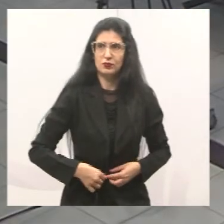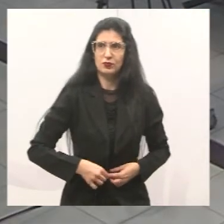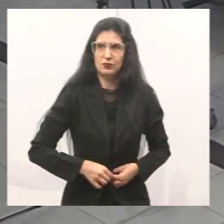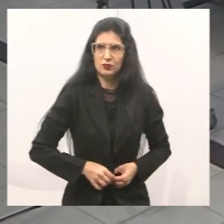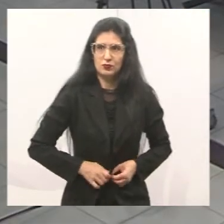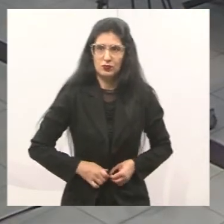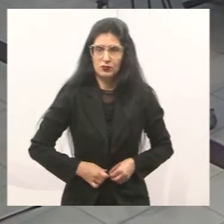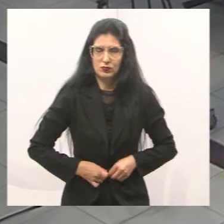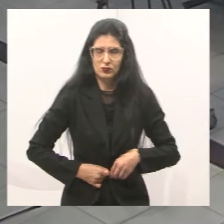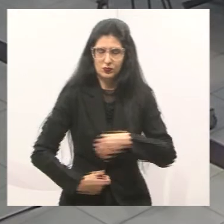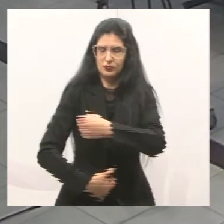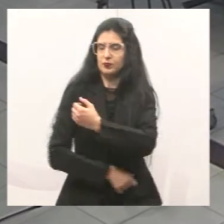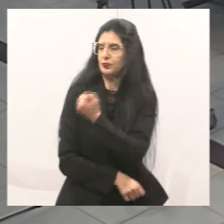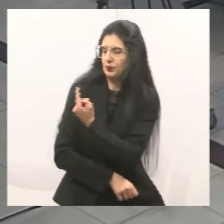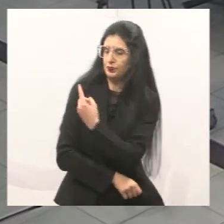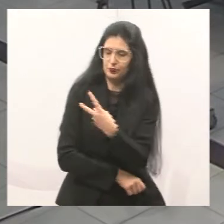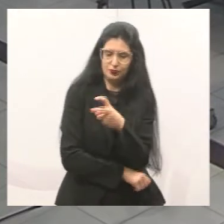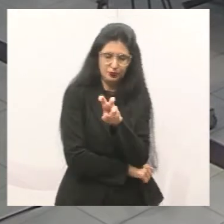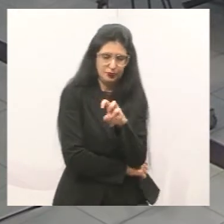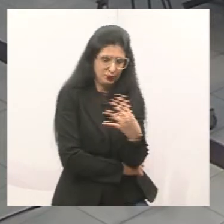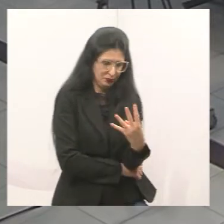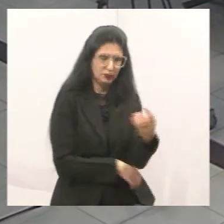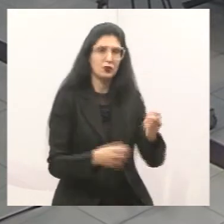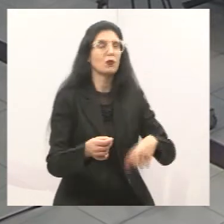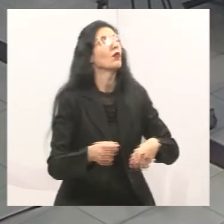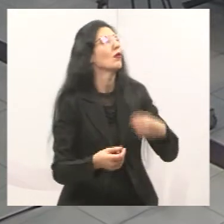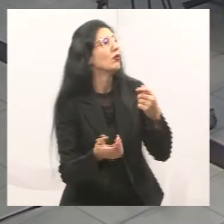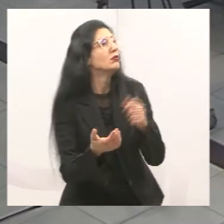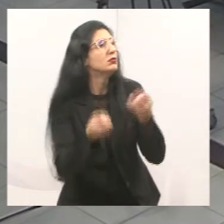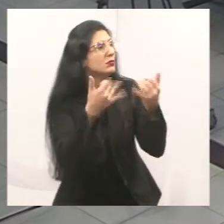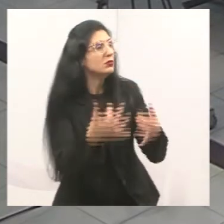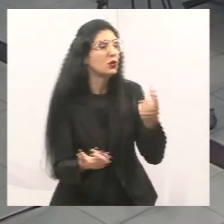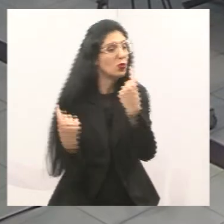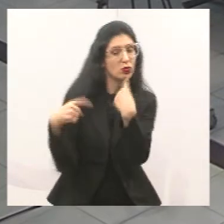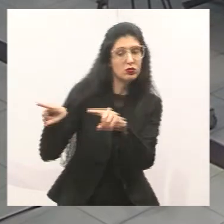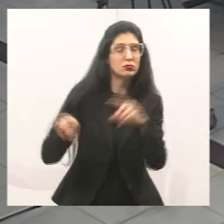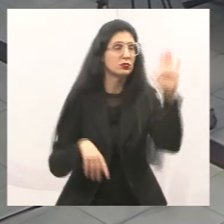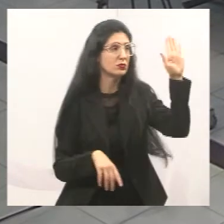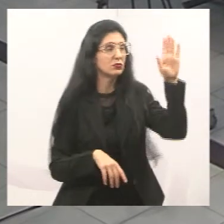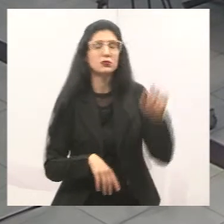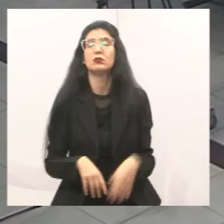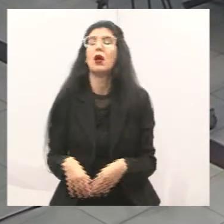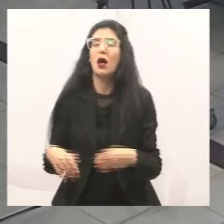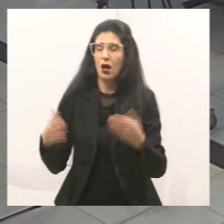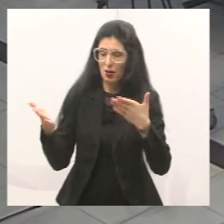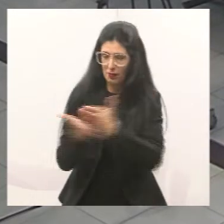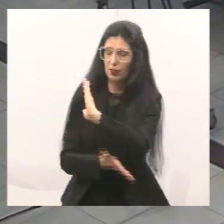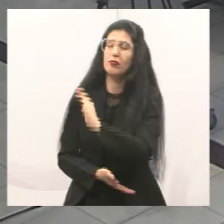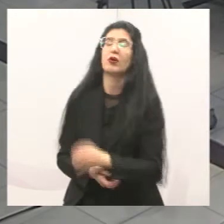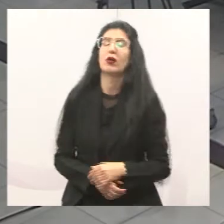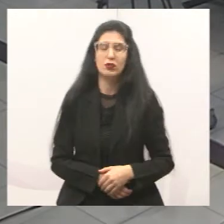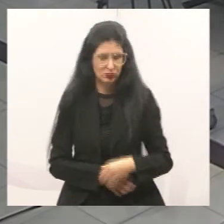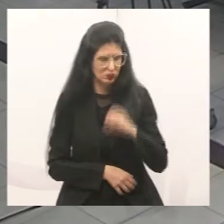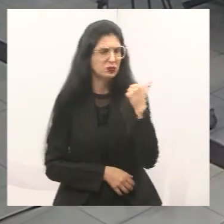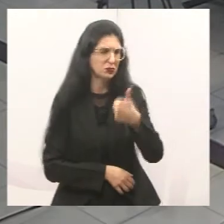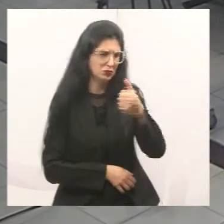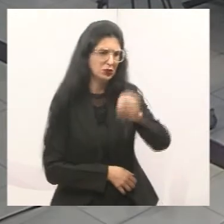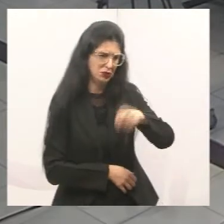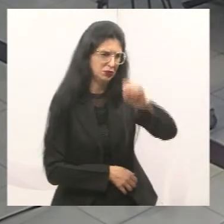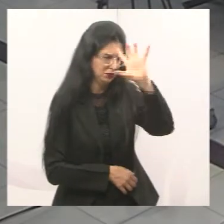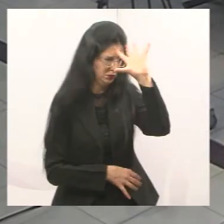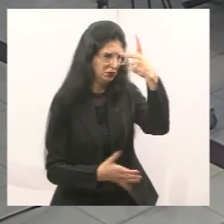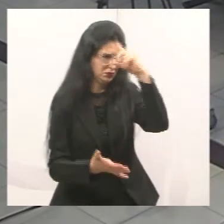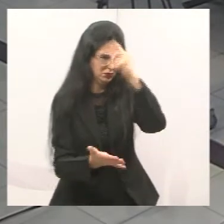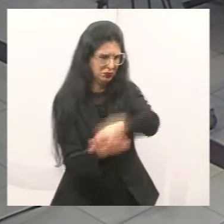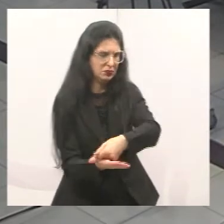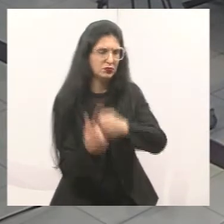Requerimento 154 em votação. Os vereadores contrários se manifestem levantando o braço. Requerimento aprovado. Próximo requerimento.